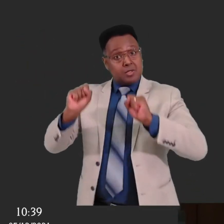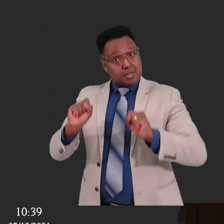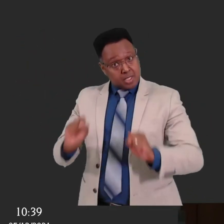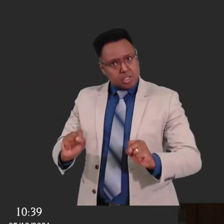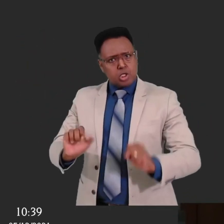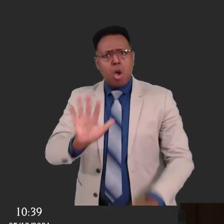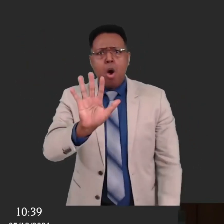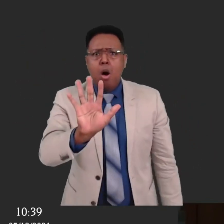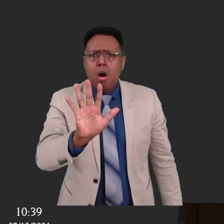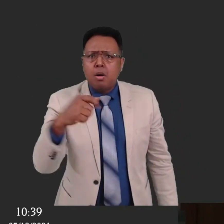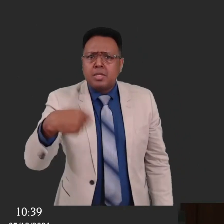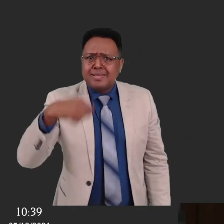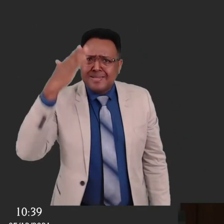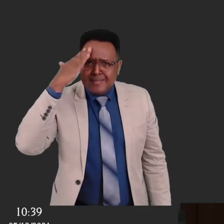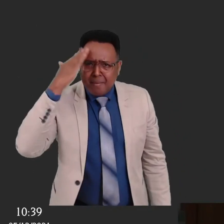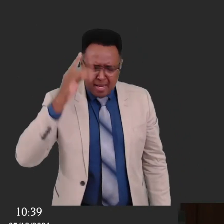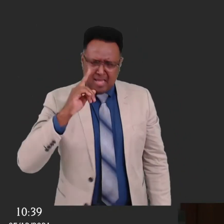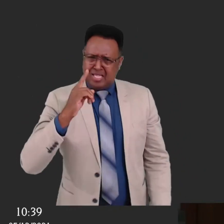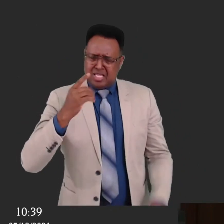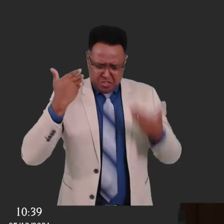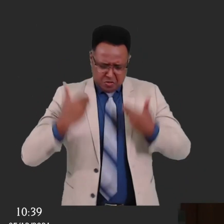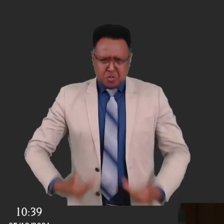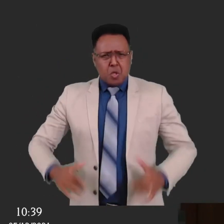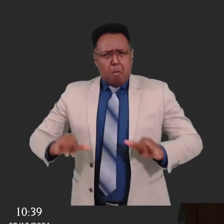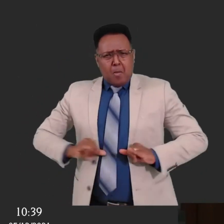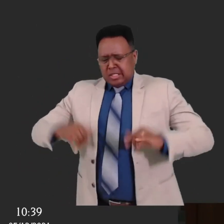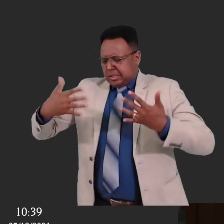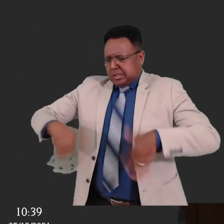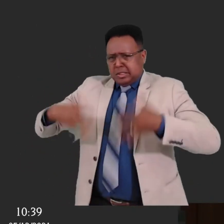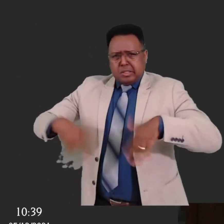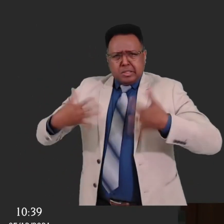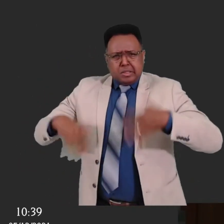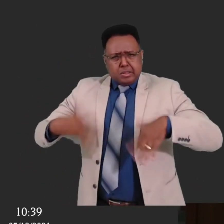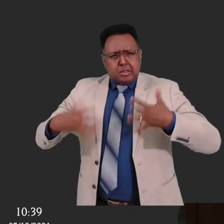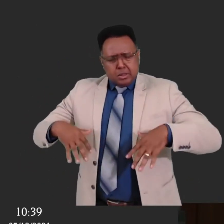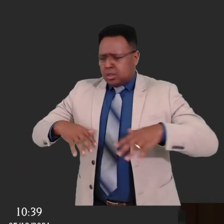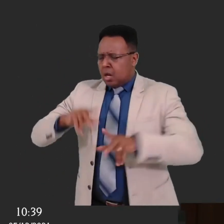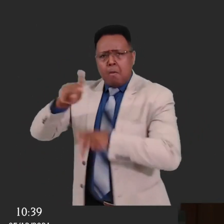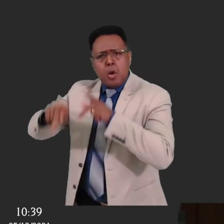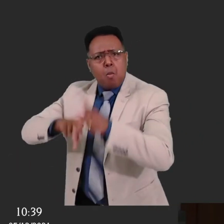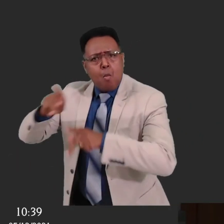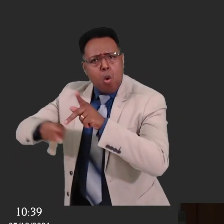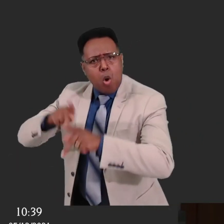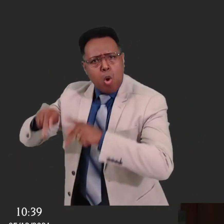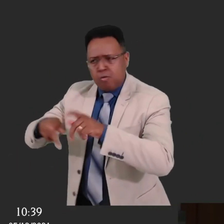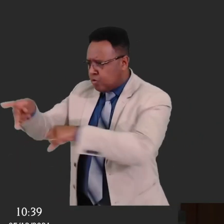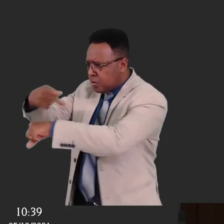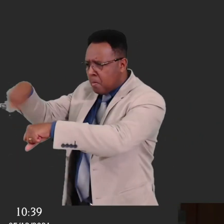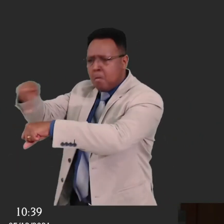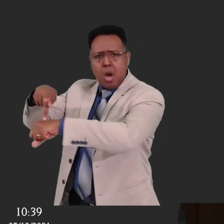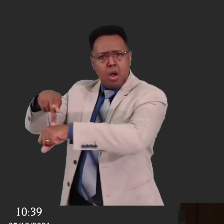que estão em Laodiceia e por quantos não viram meu rosto em carne, para que os seus corações